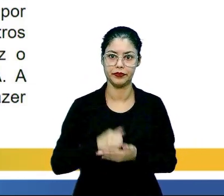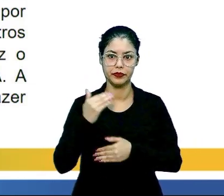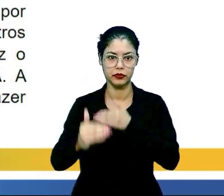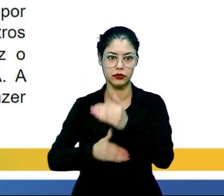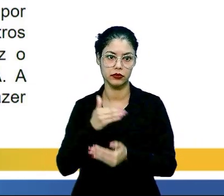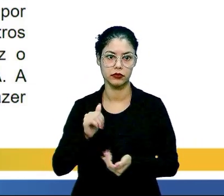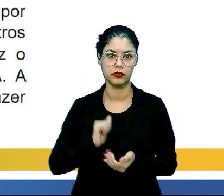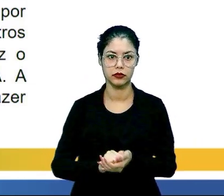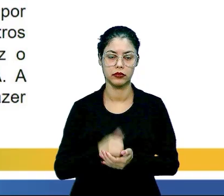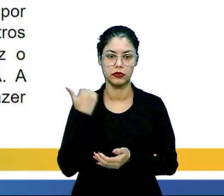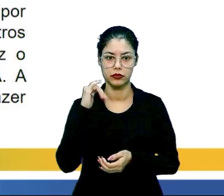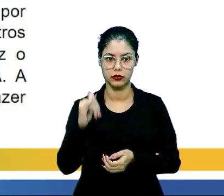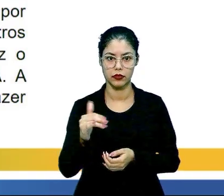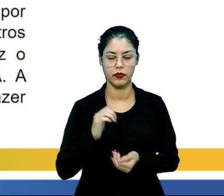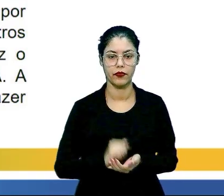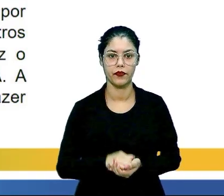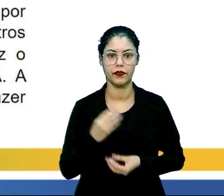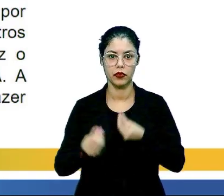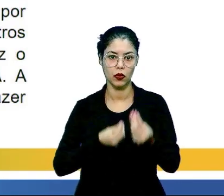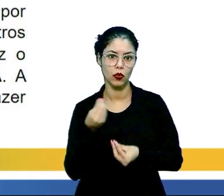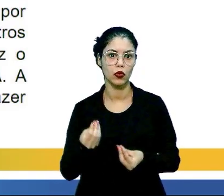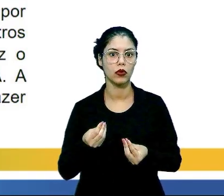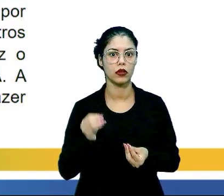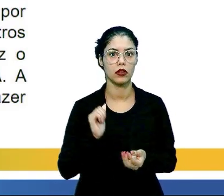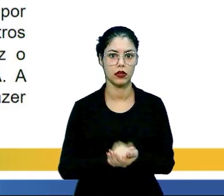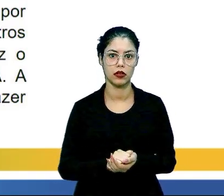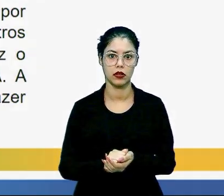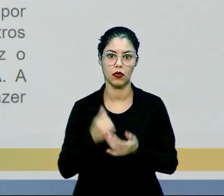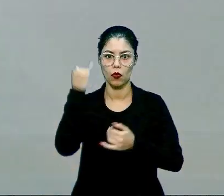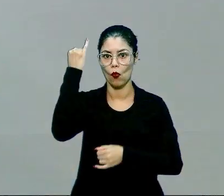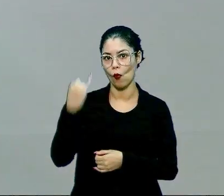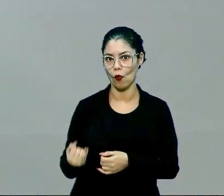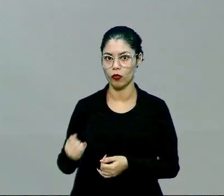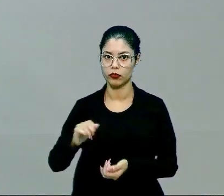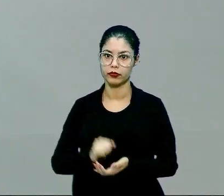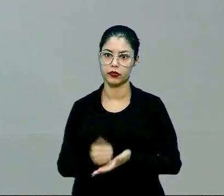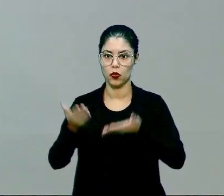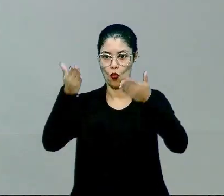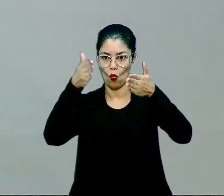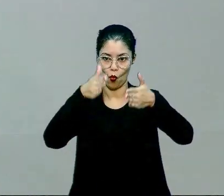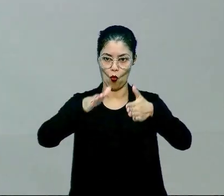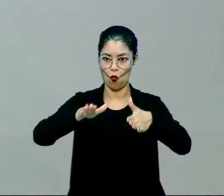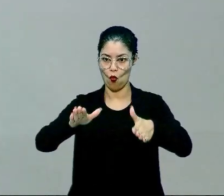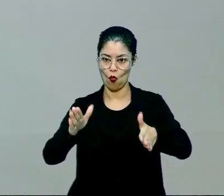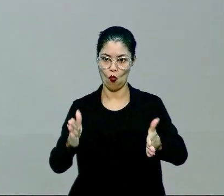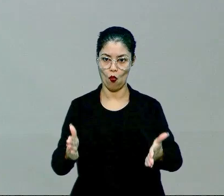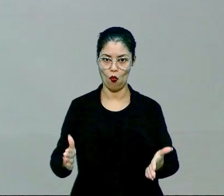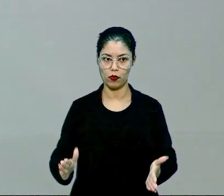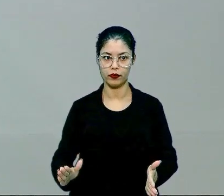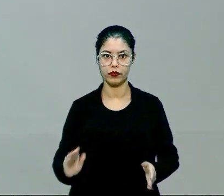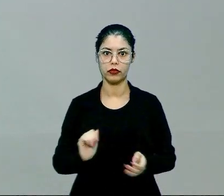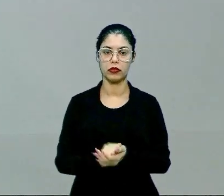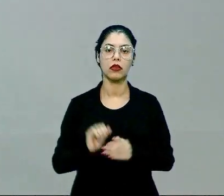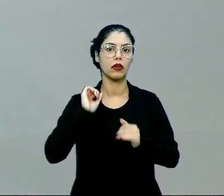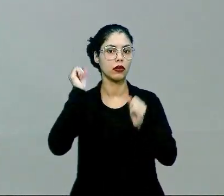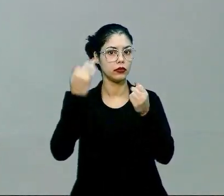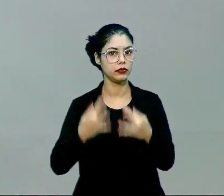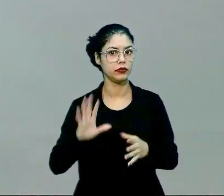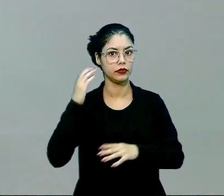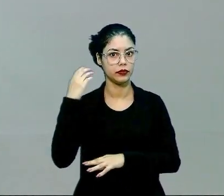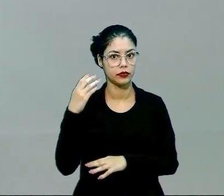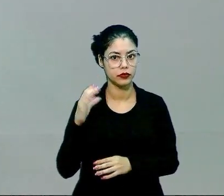processo gasta uma energia tremenda. Como efeito colateral, afinaria a nossa silhueta. Foi aqui feita uma explicação